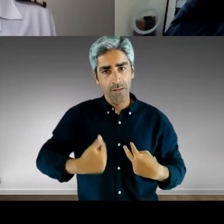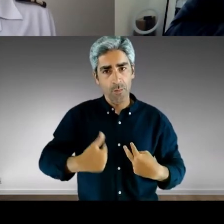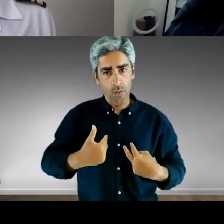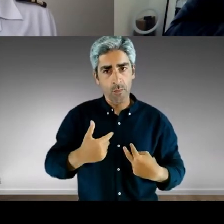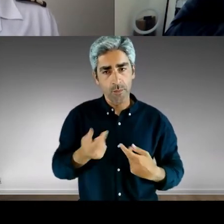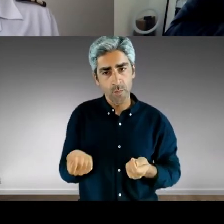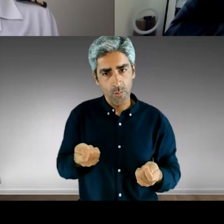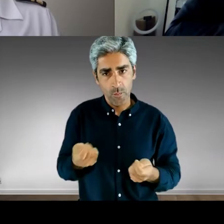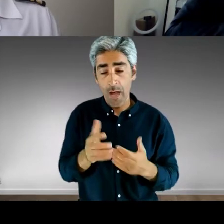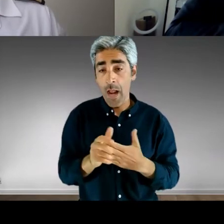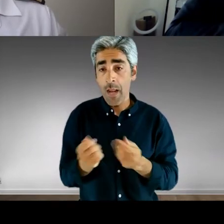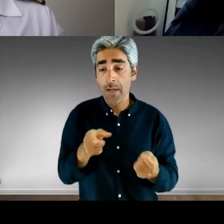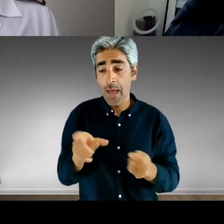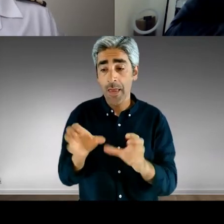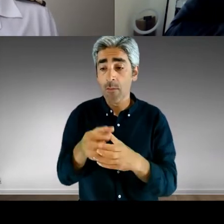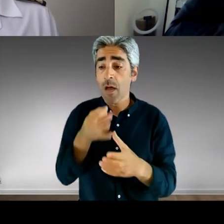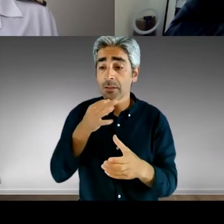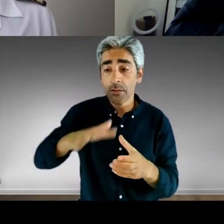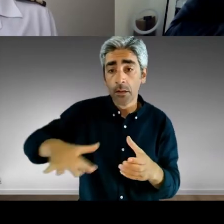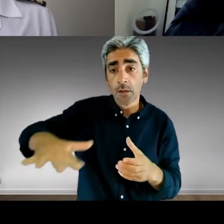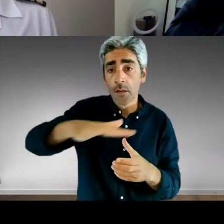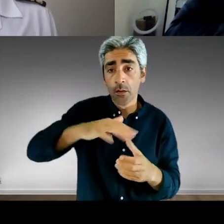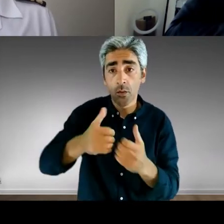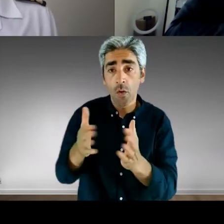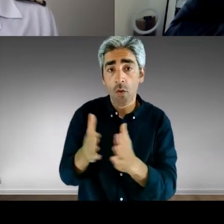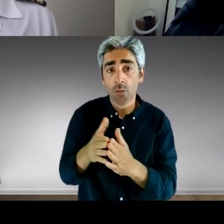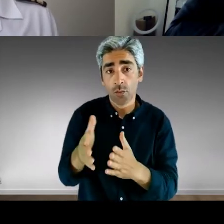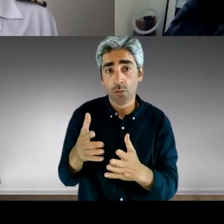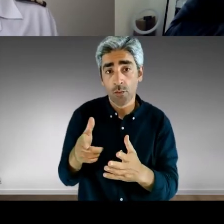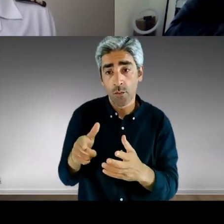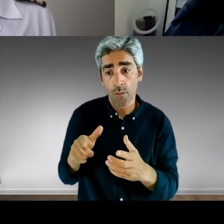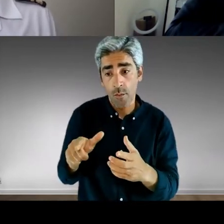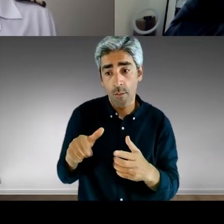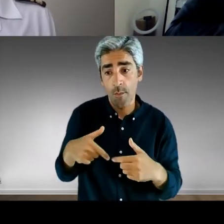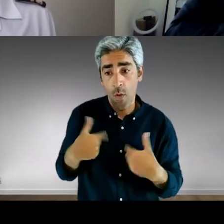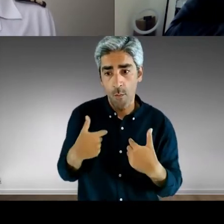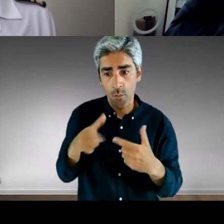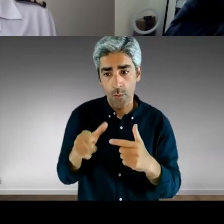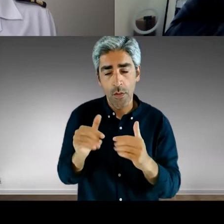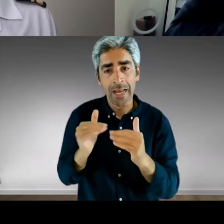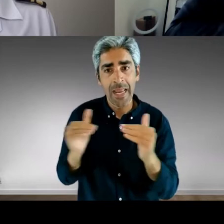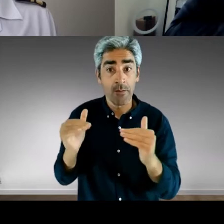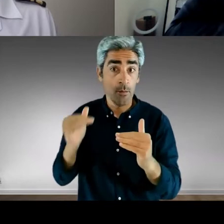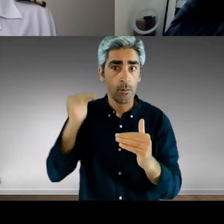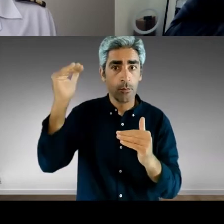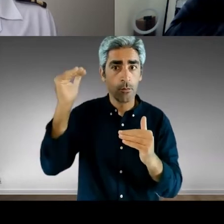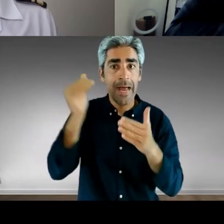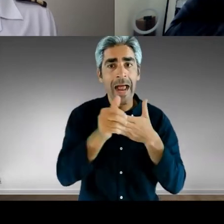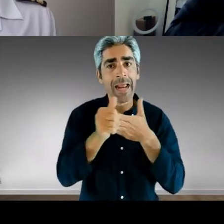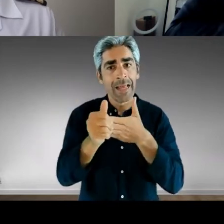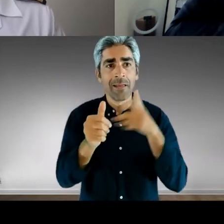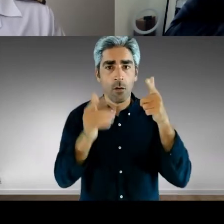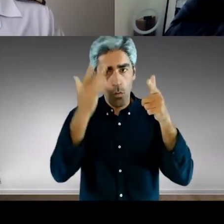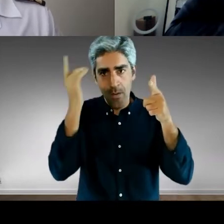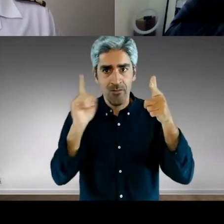liderança de uma equipa, quando essa equipa se coloca numa esfera de alto rendimento, a liderança não é